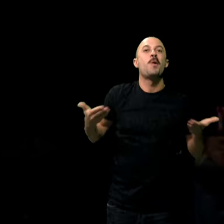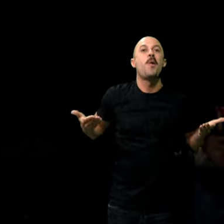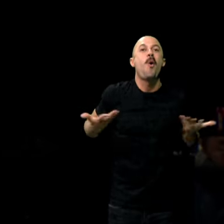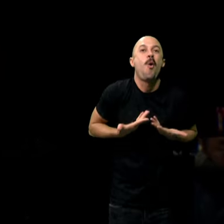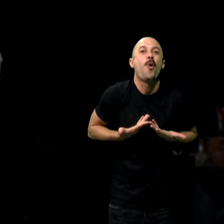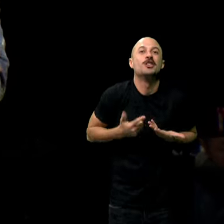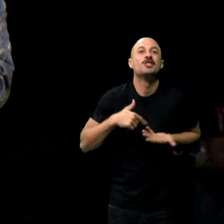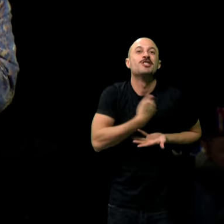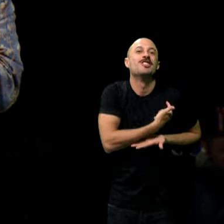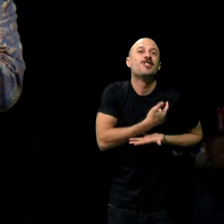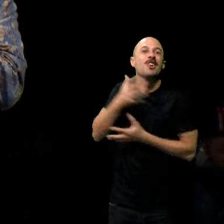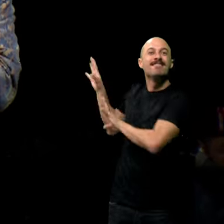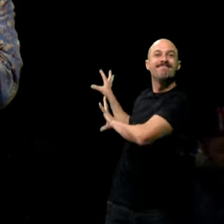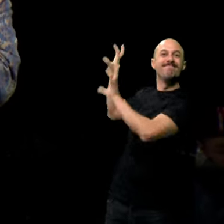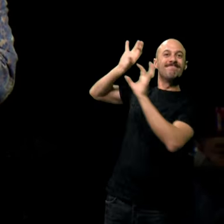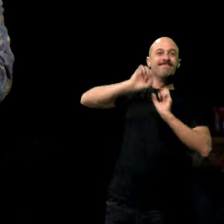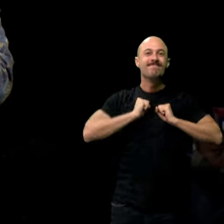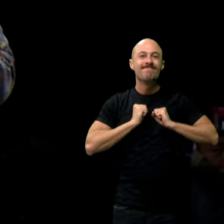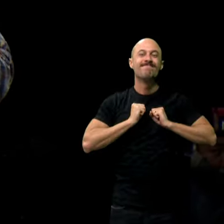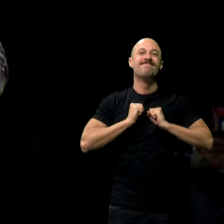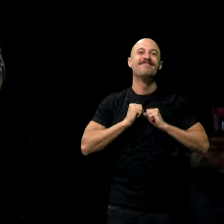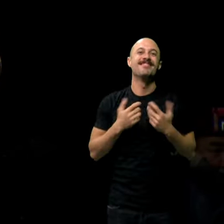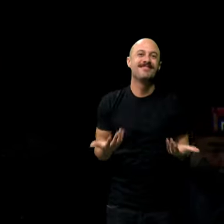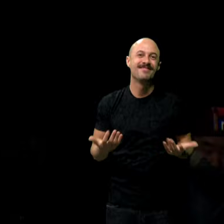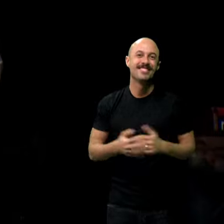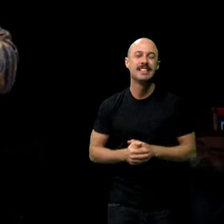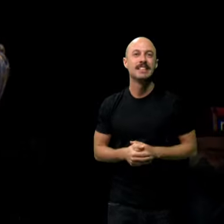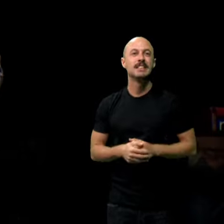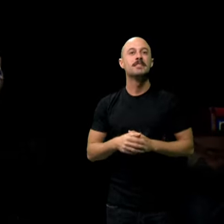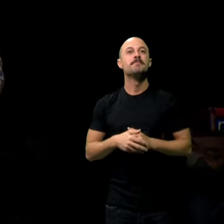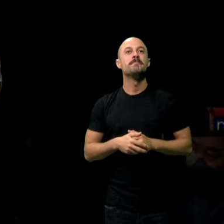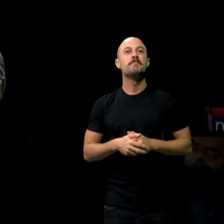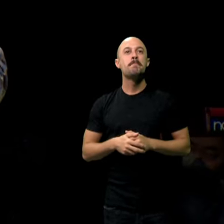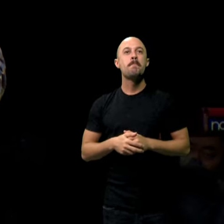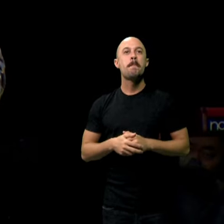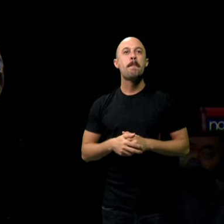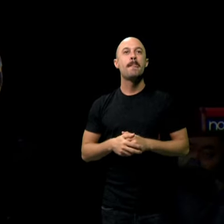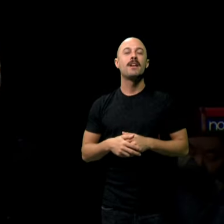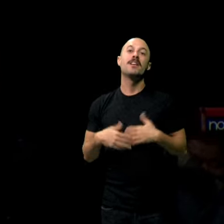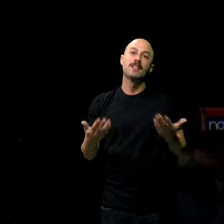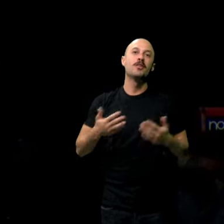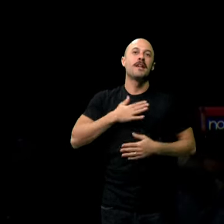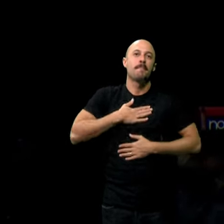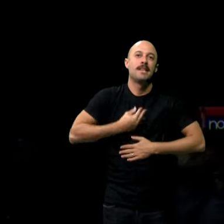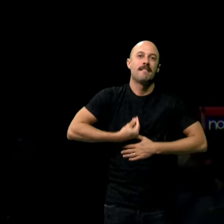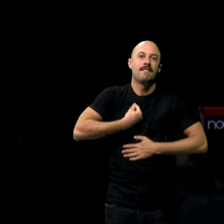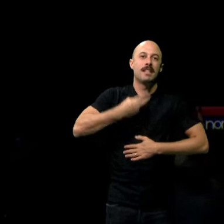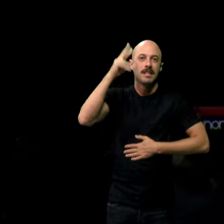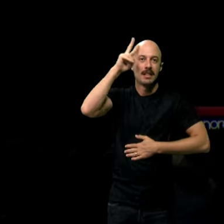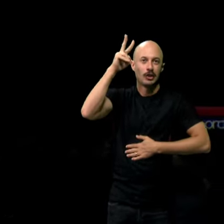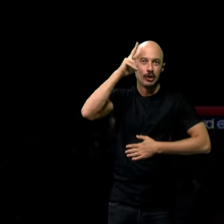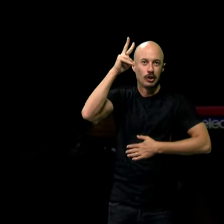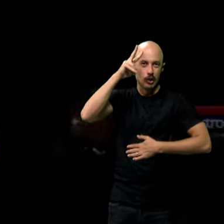tênis estava rasgado. A camisa era de um defunto que me tinham dado, ficava mais grande, mas glória a Deus.